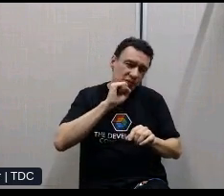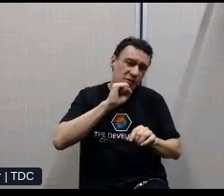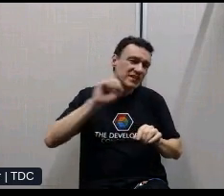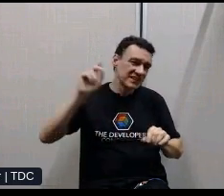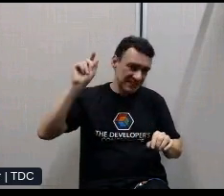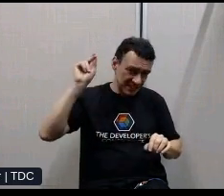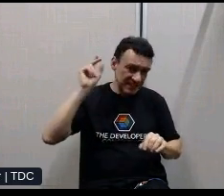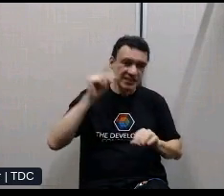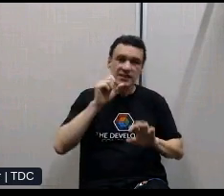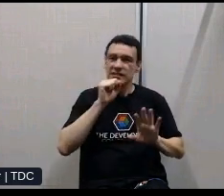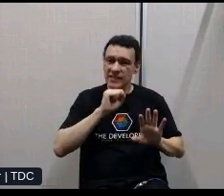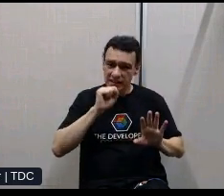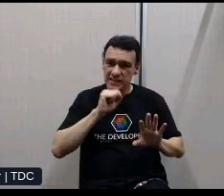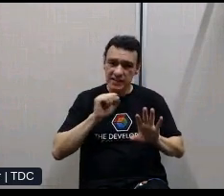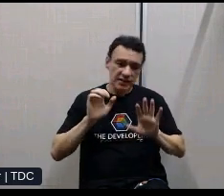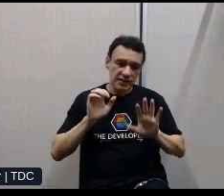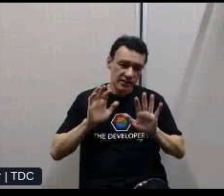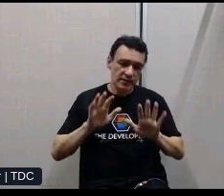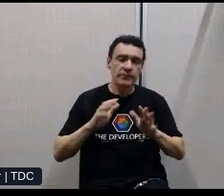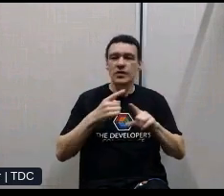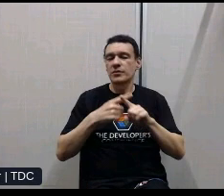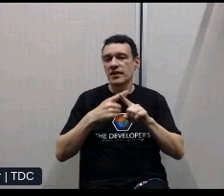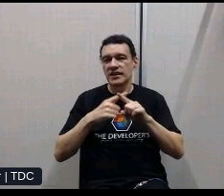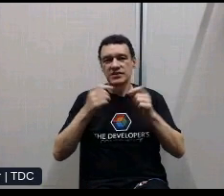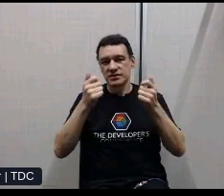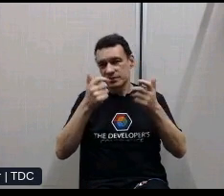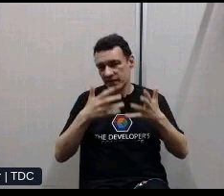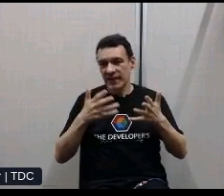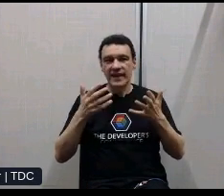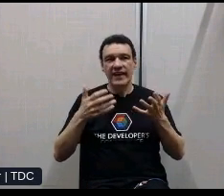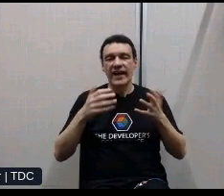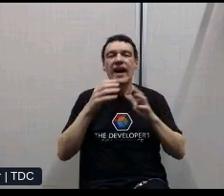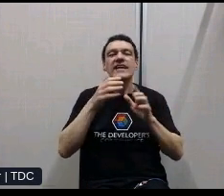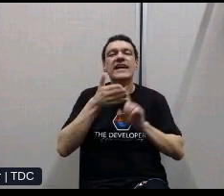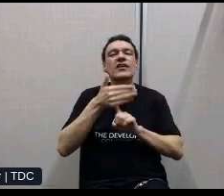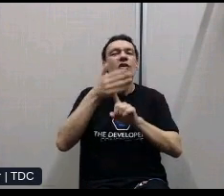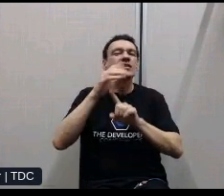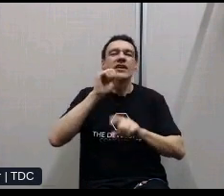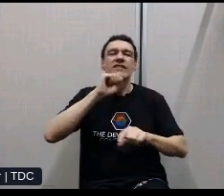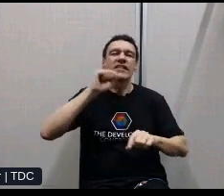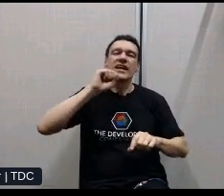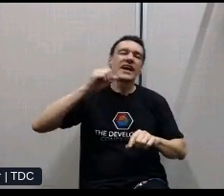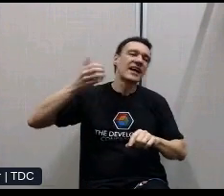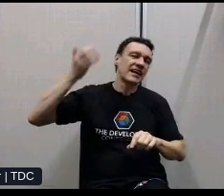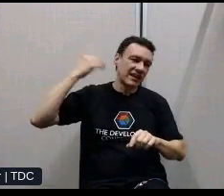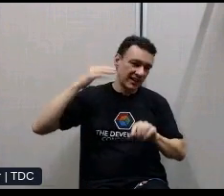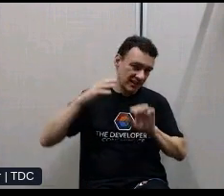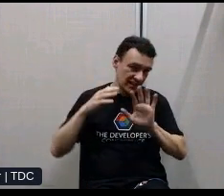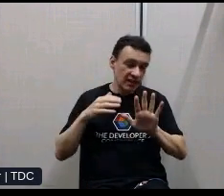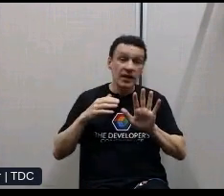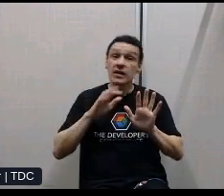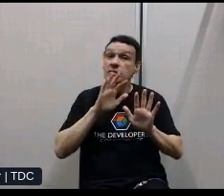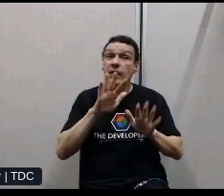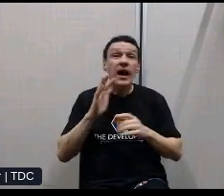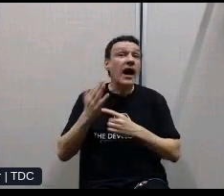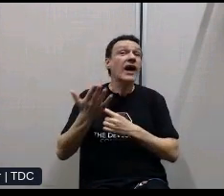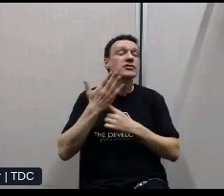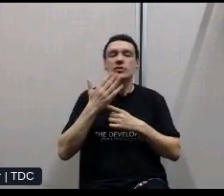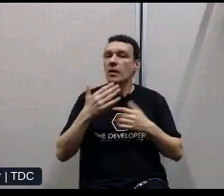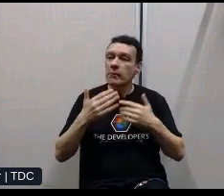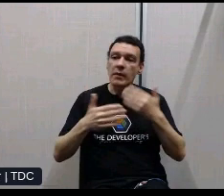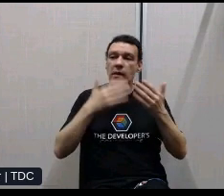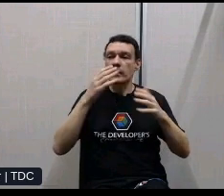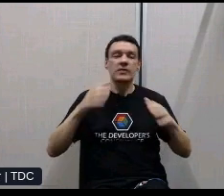que a gente está falando do Kinect, tecnologias um pouco mais antigas, mas elas impulsionaram outros desenvolvimentos. Então, esse que é o